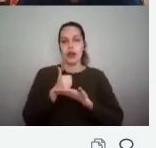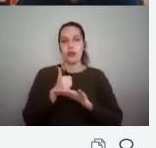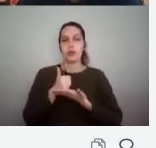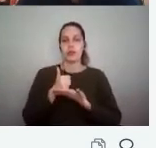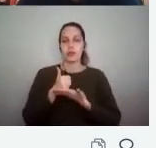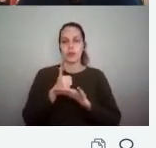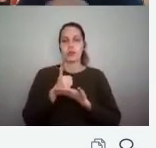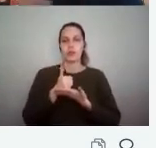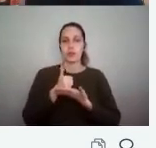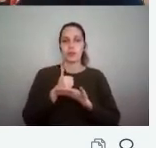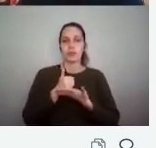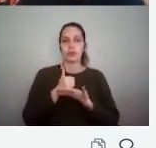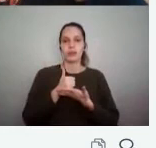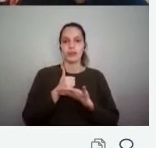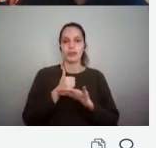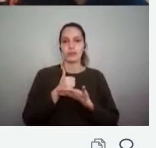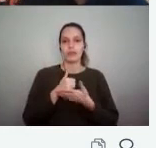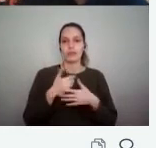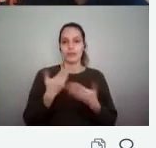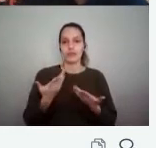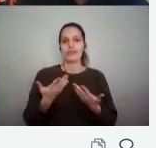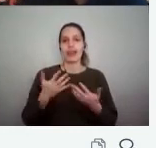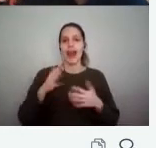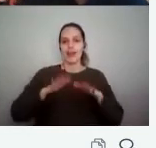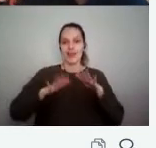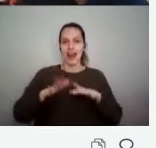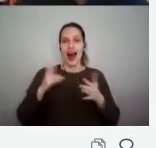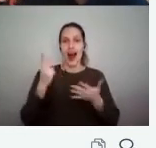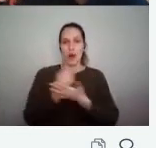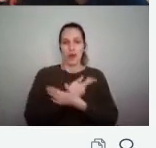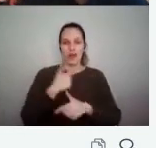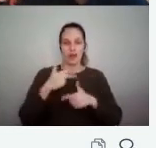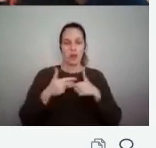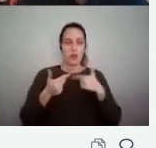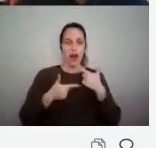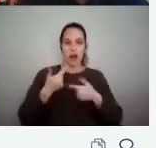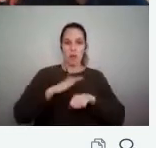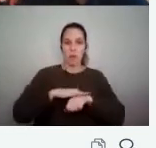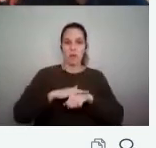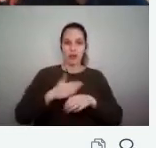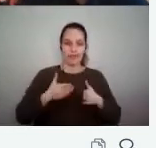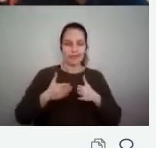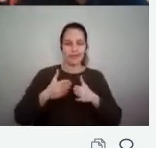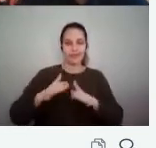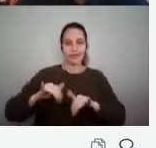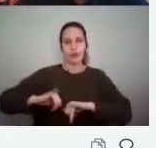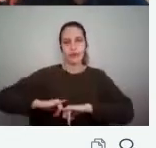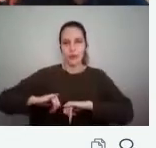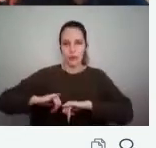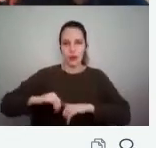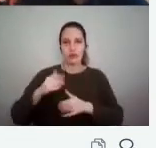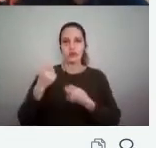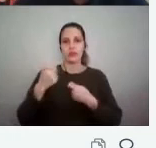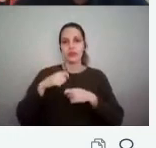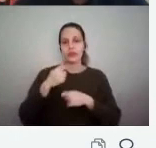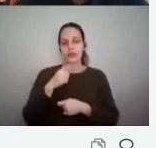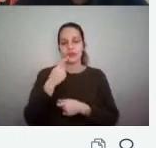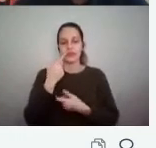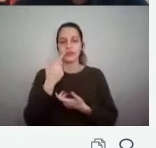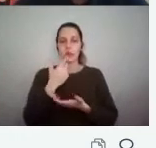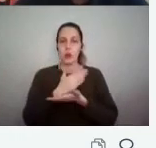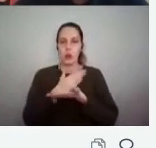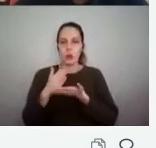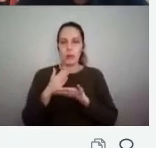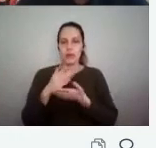sustentação, ele é passível de muito sofrimento. A gente teve que rever, então, o nosso setting de atuação, achar vias para fluir a